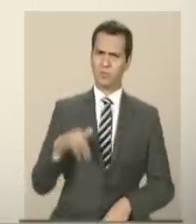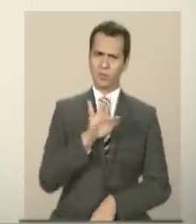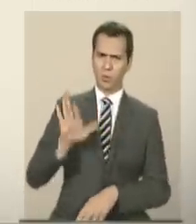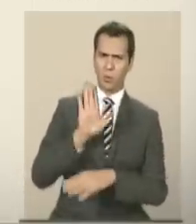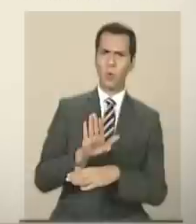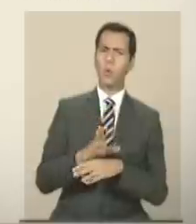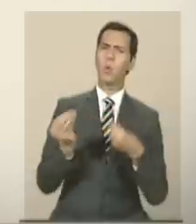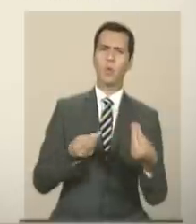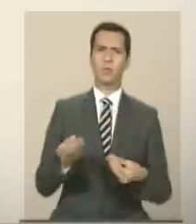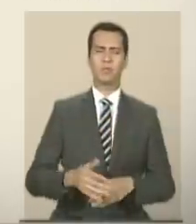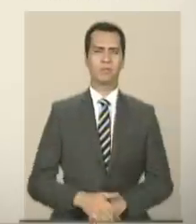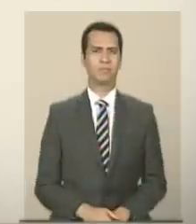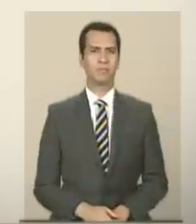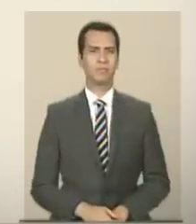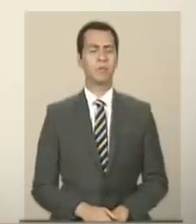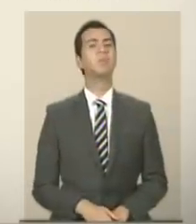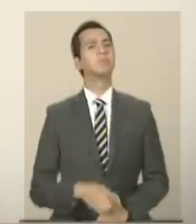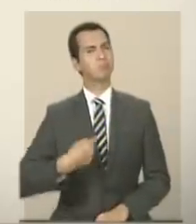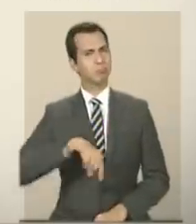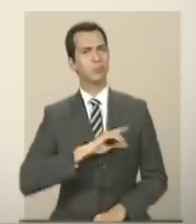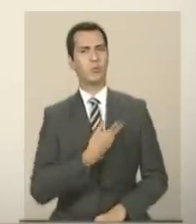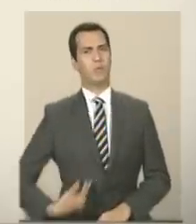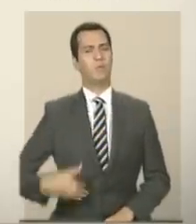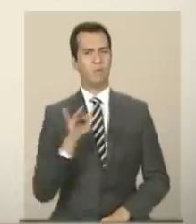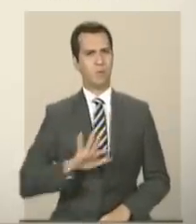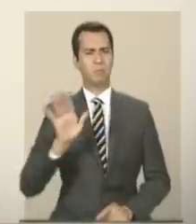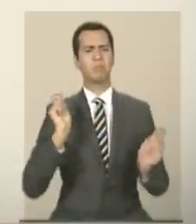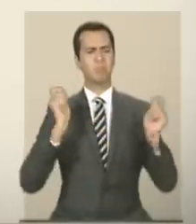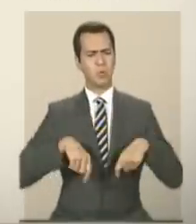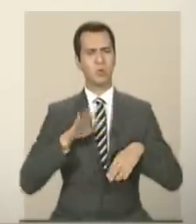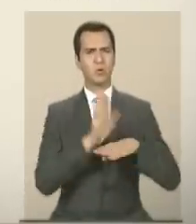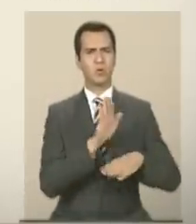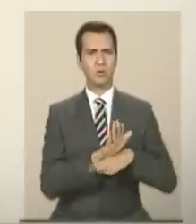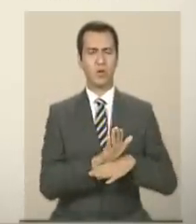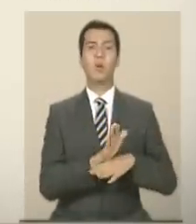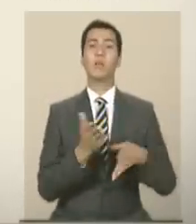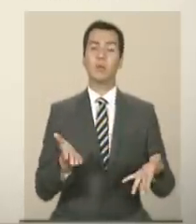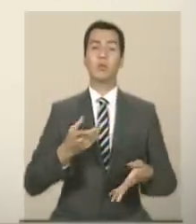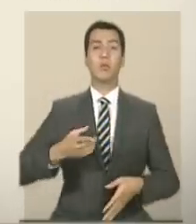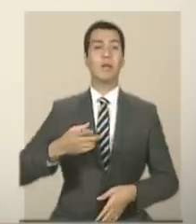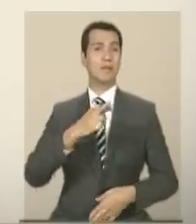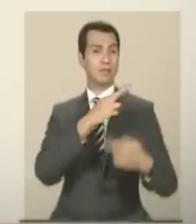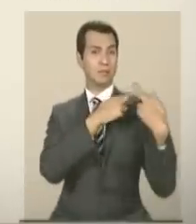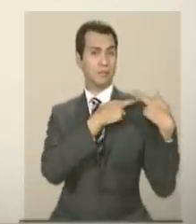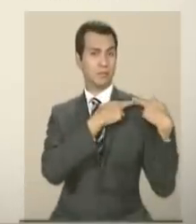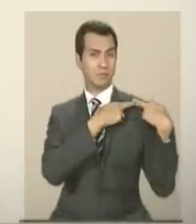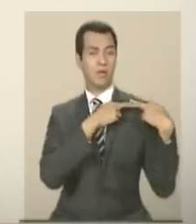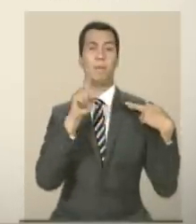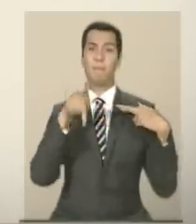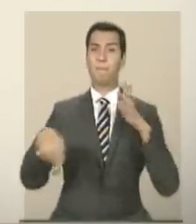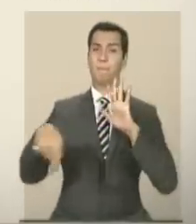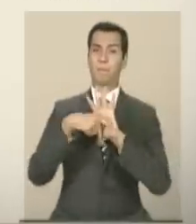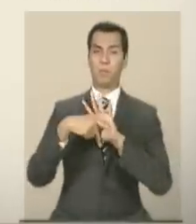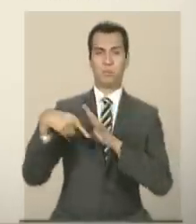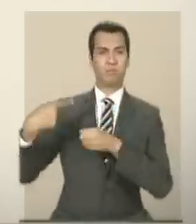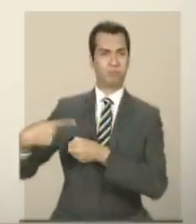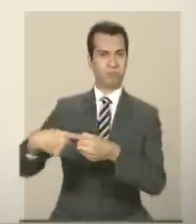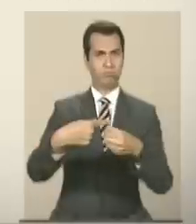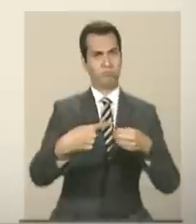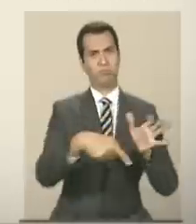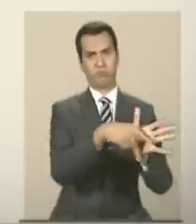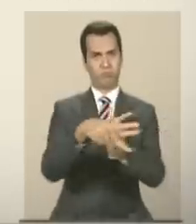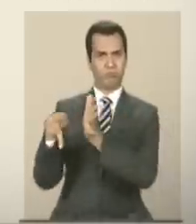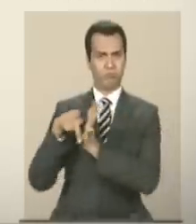E nós já estamos fazendo isso. Embora a responsabilidade sobre o transporte urbano seja dos municípios, o